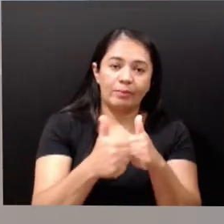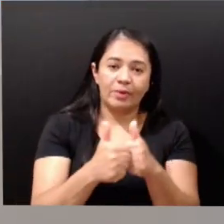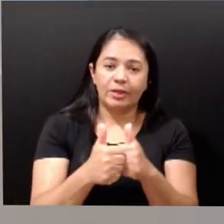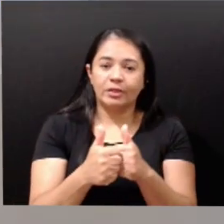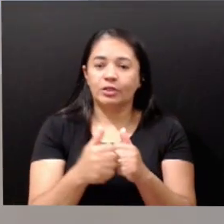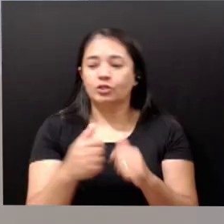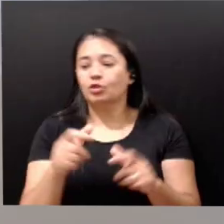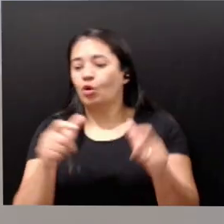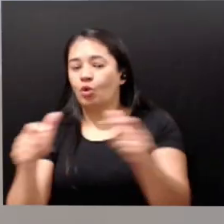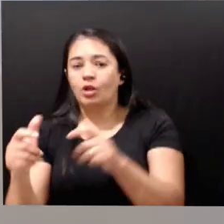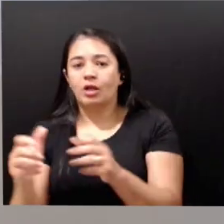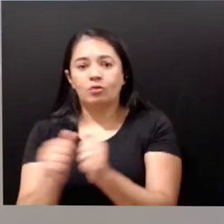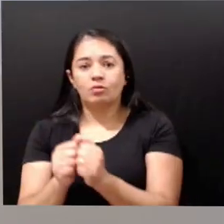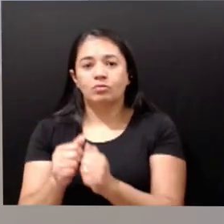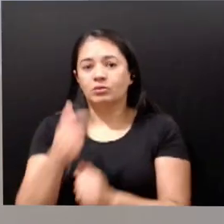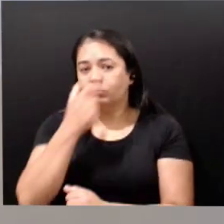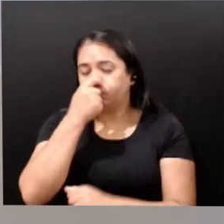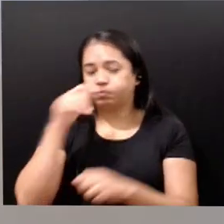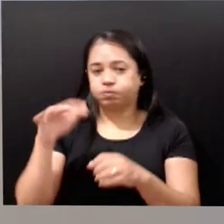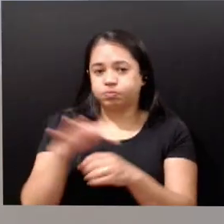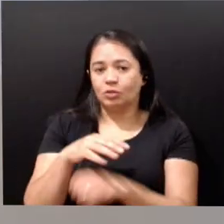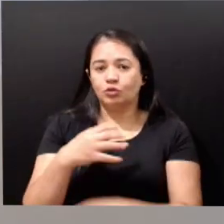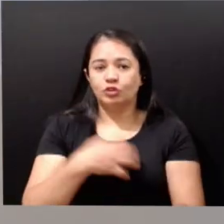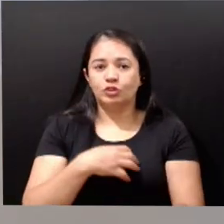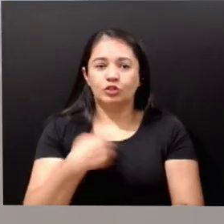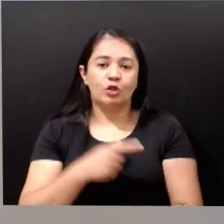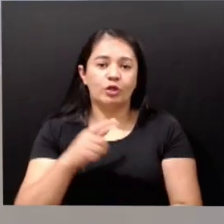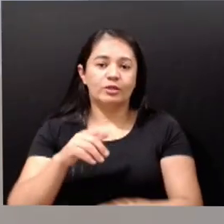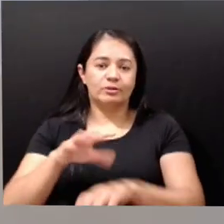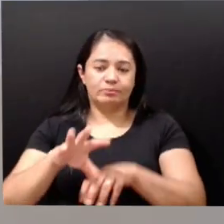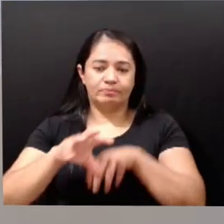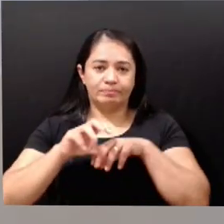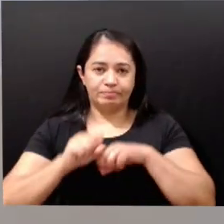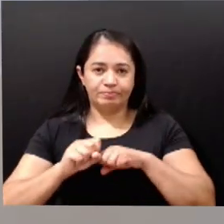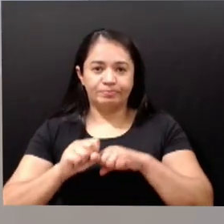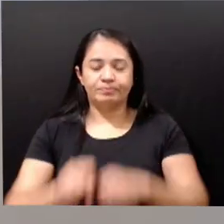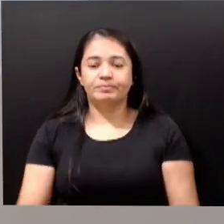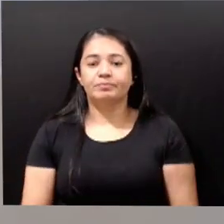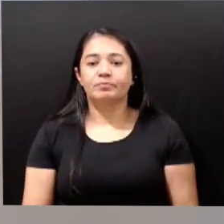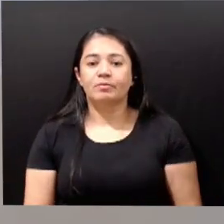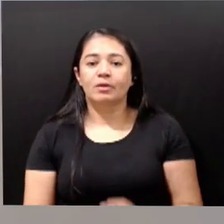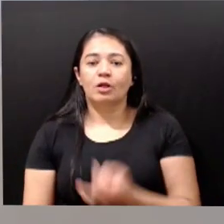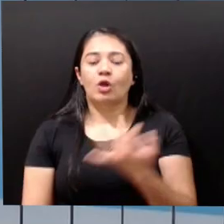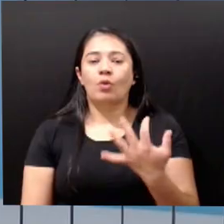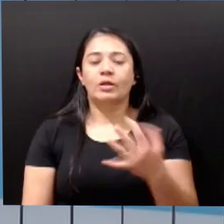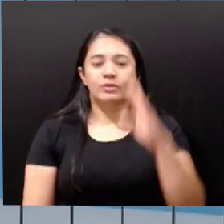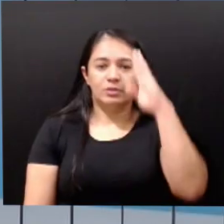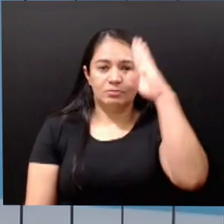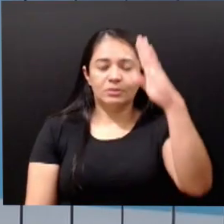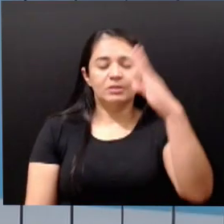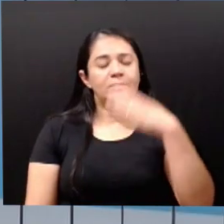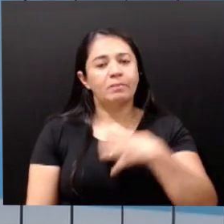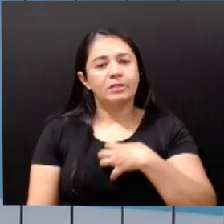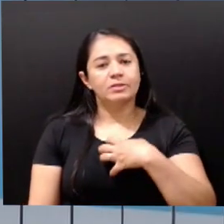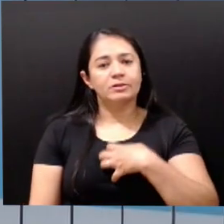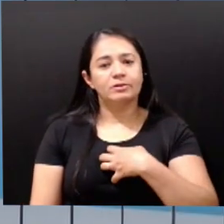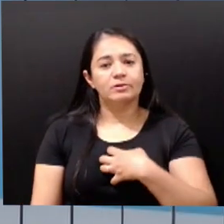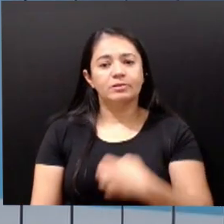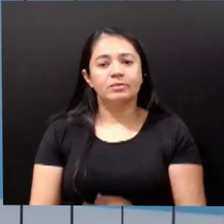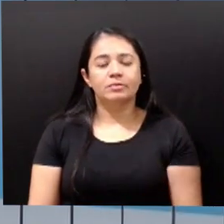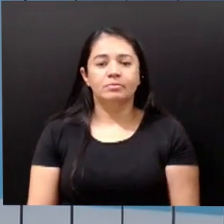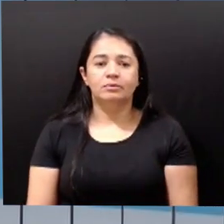próximo, aglomerações que favoreçam isso, é uma maneira da gente ter também a infecção. E doutor, quais são os principais sintomas